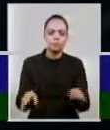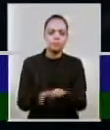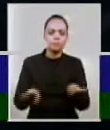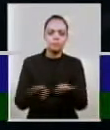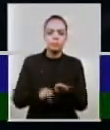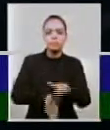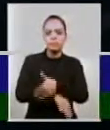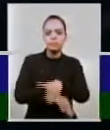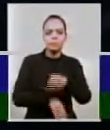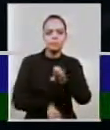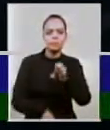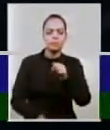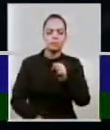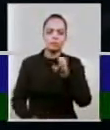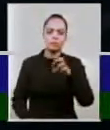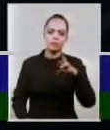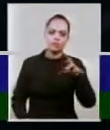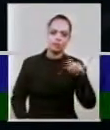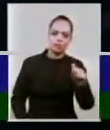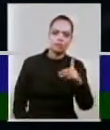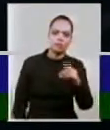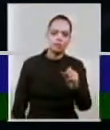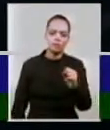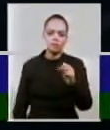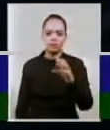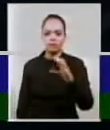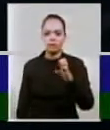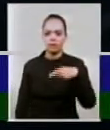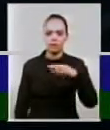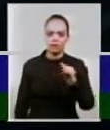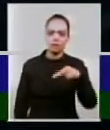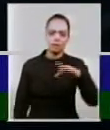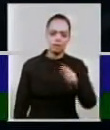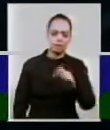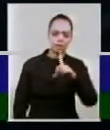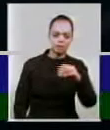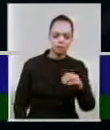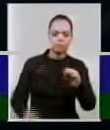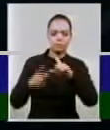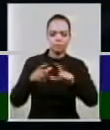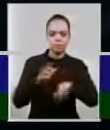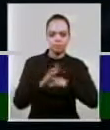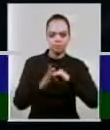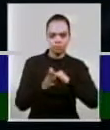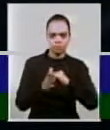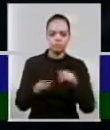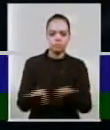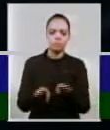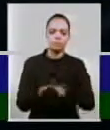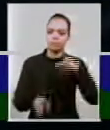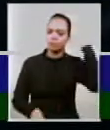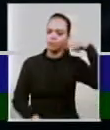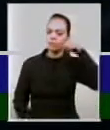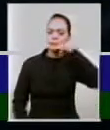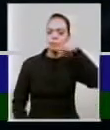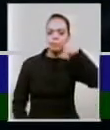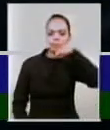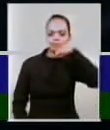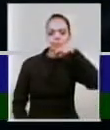Também na rua Serra dos Encantados, esquina com a Avenida Serra da Mantiqueira, bairro São Jorge. Ainda, o vereador Márcio